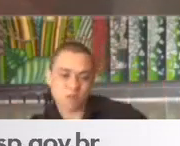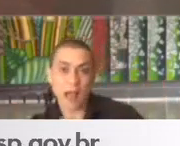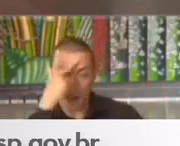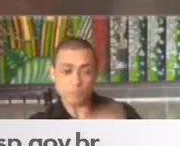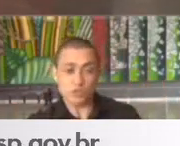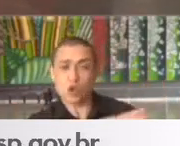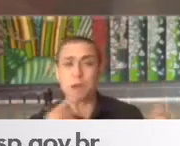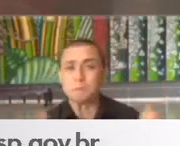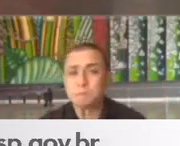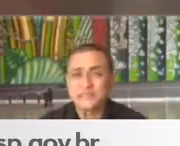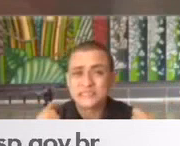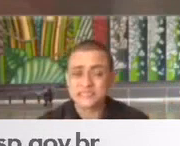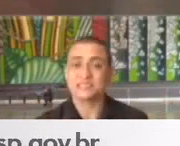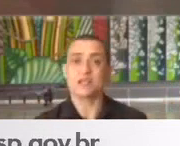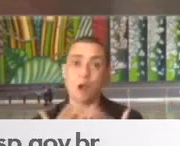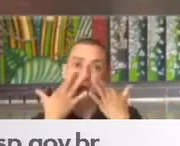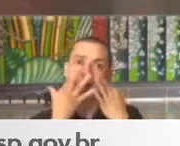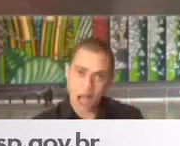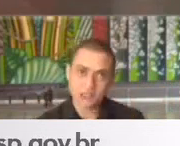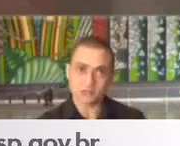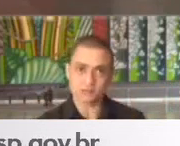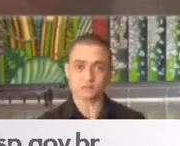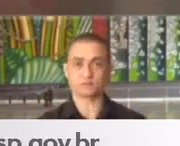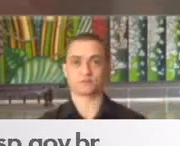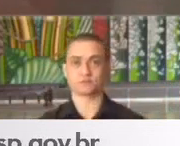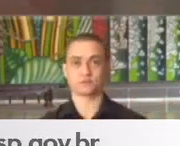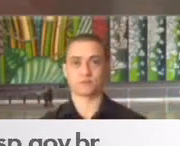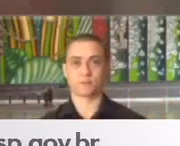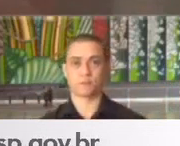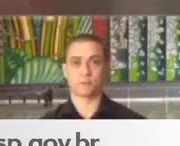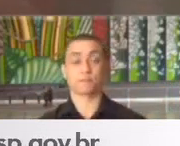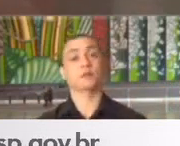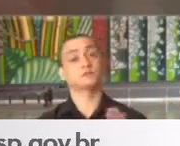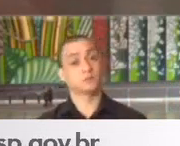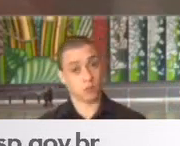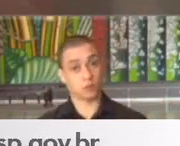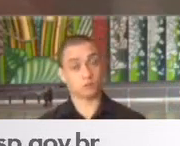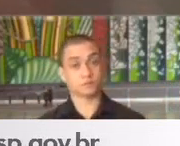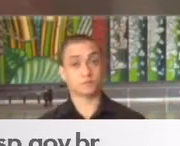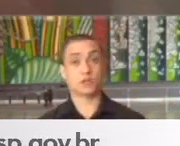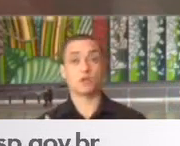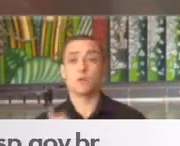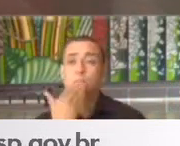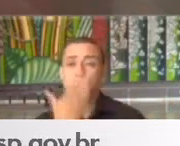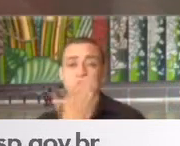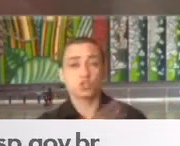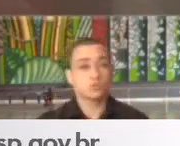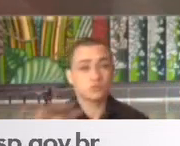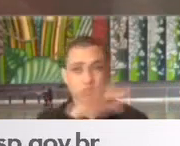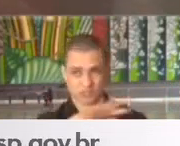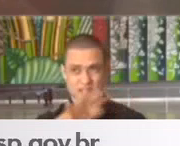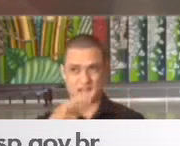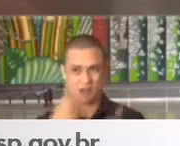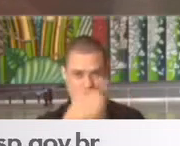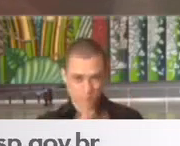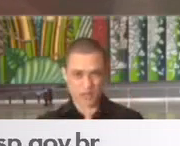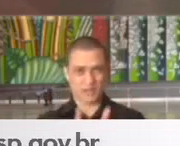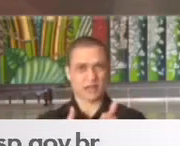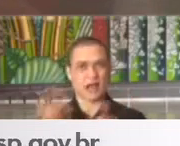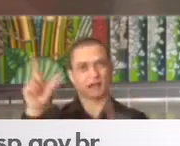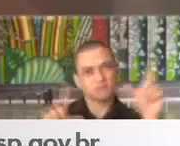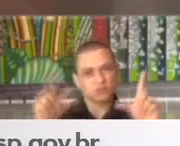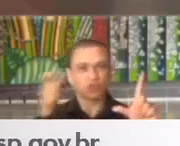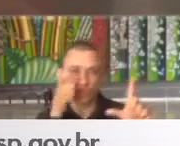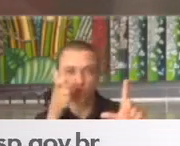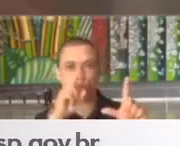precisam e aos que mais necessitam neste momento. Portanto, peço que você que está nos acompanhando, ouvindo e assistindo, ou lendo,